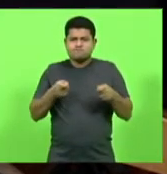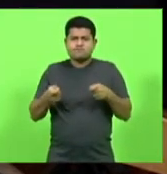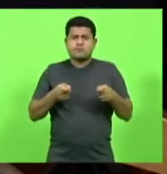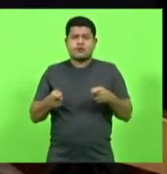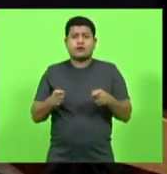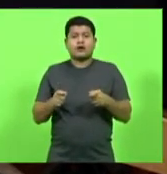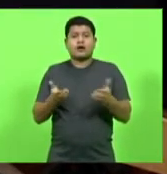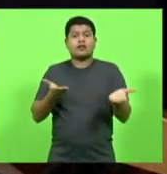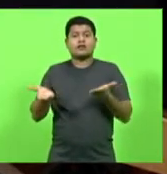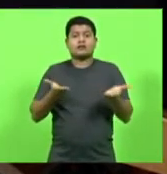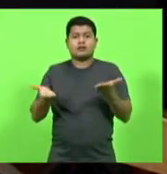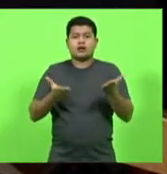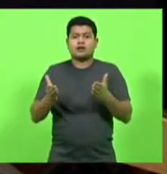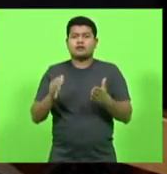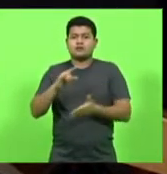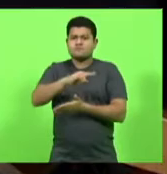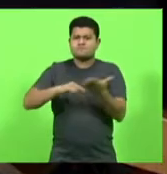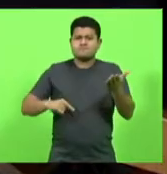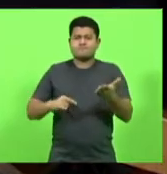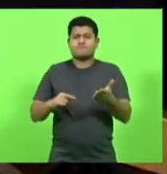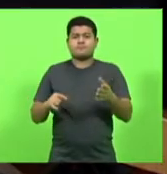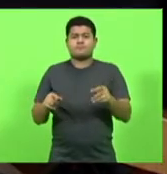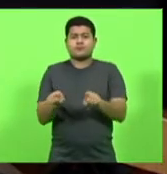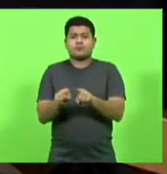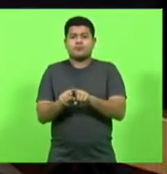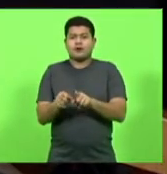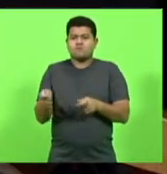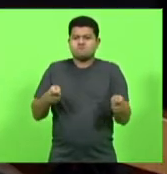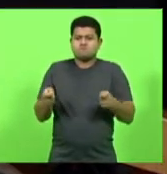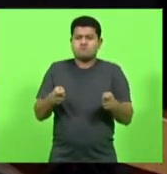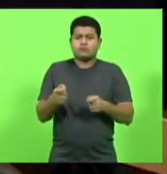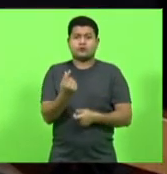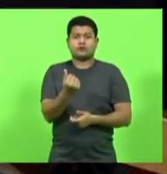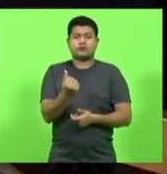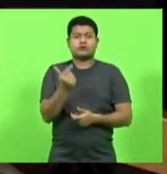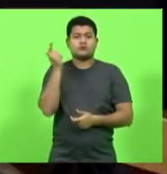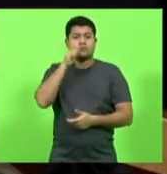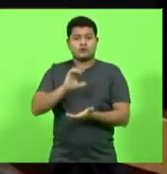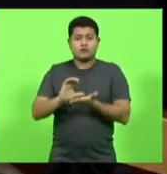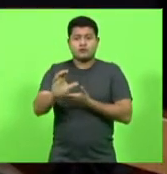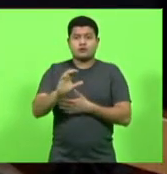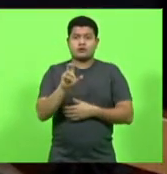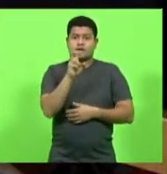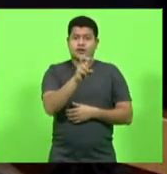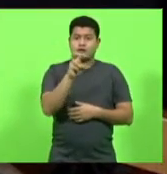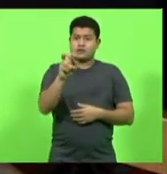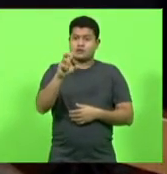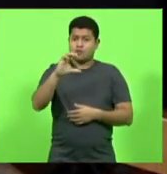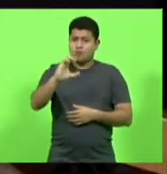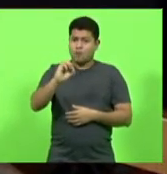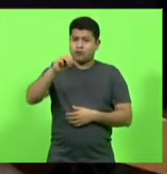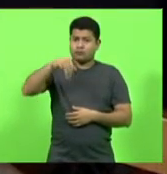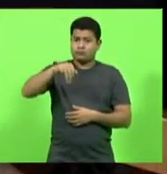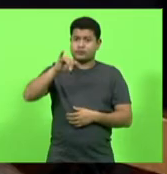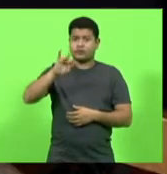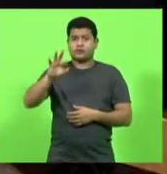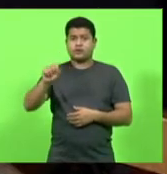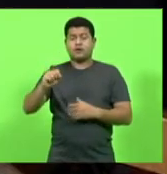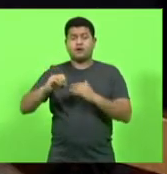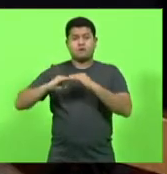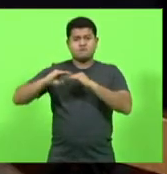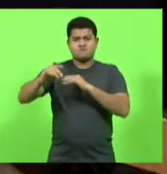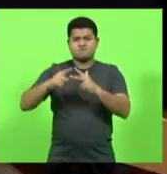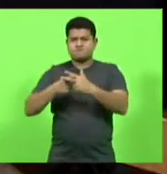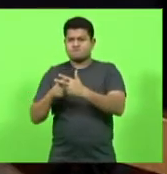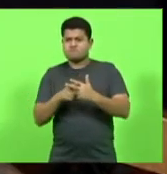licitação de contratos, de economias, nós estamos investindo somente esse ano 550 milhões de reais em recuperação de